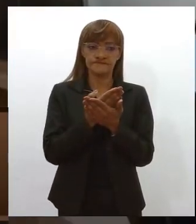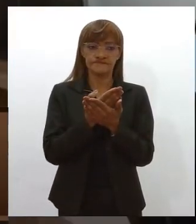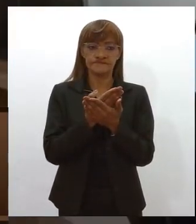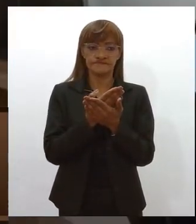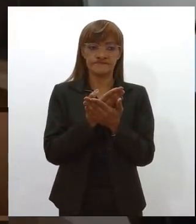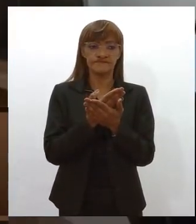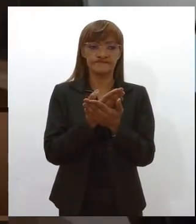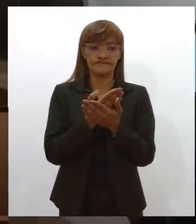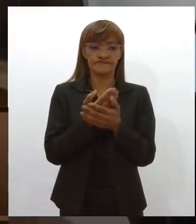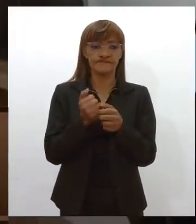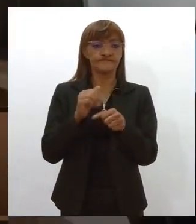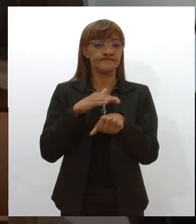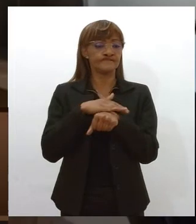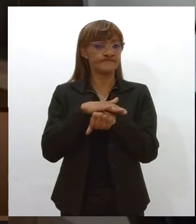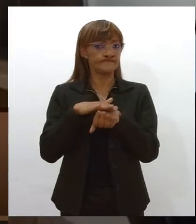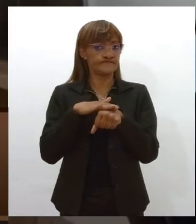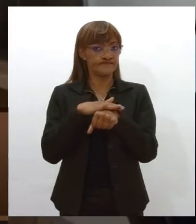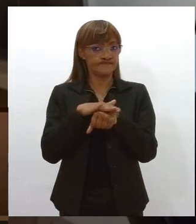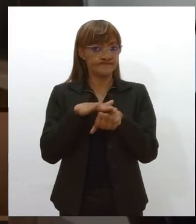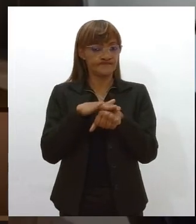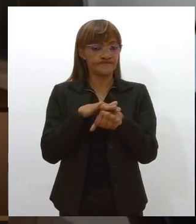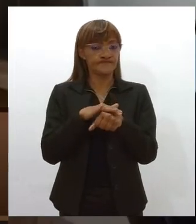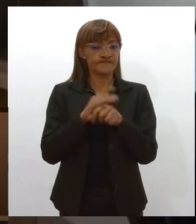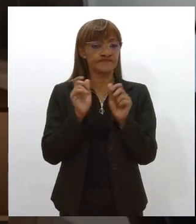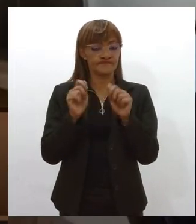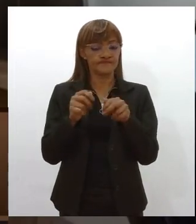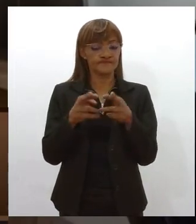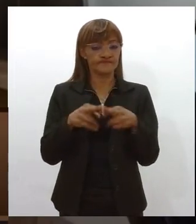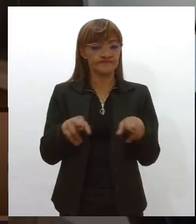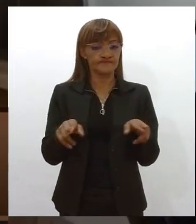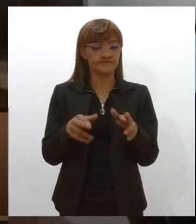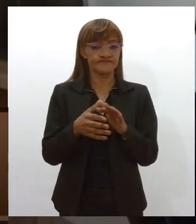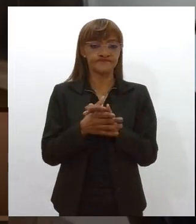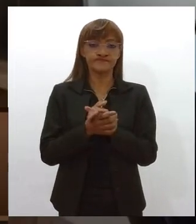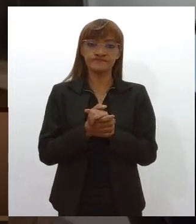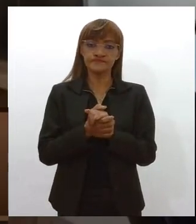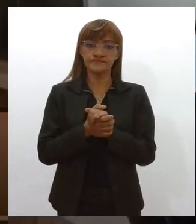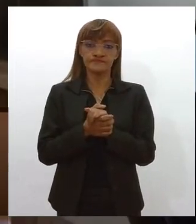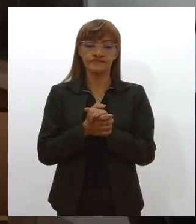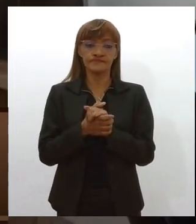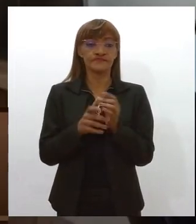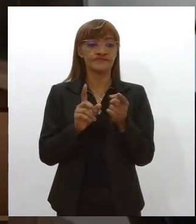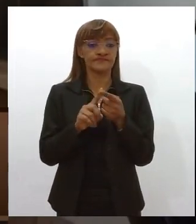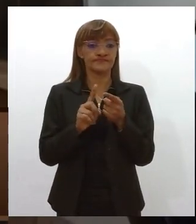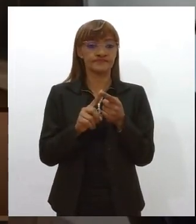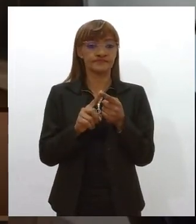a gente consegue resolver algumas coisas. E tenho certeza de uma coisa, eu não sou uma pessoa